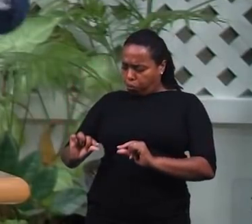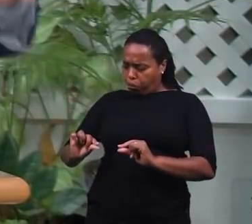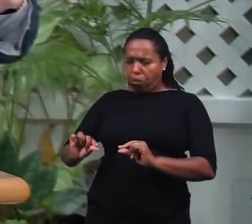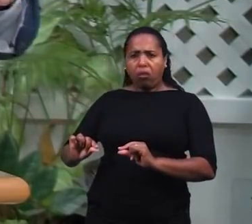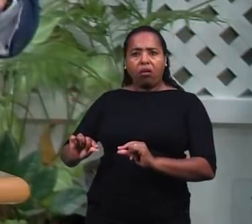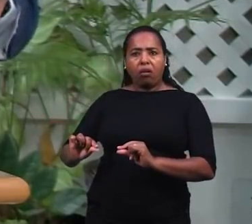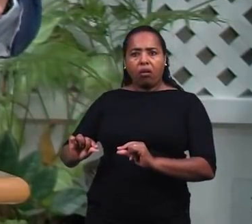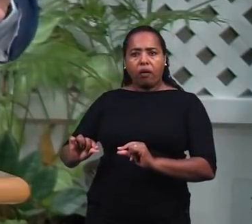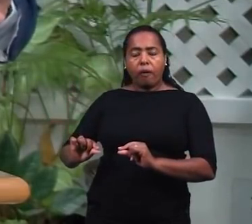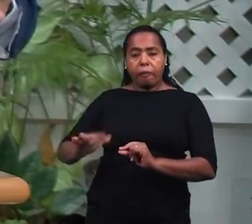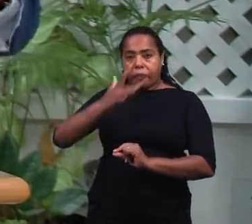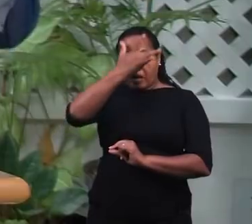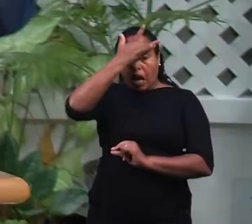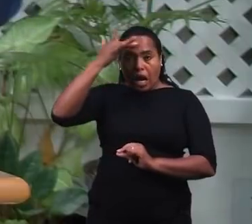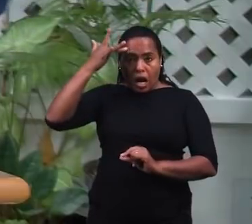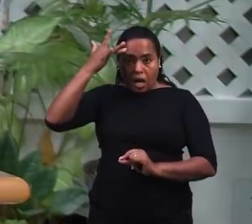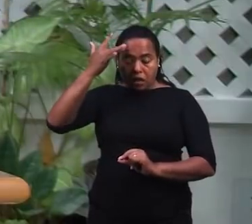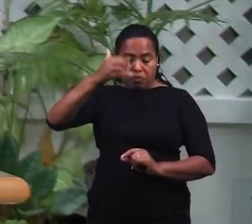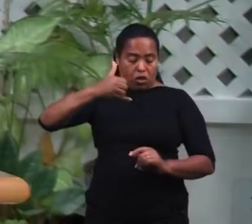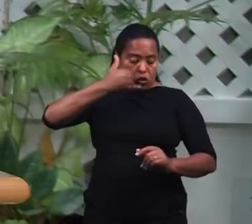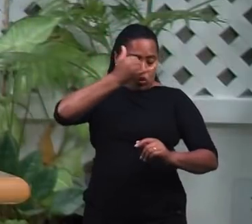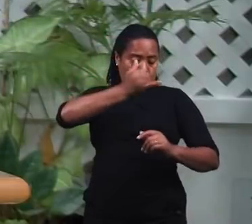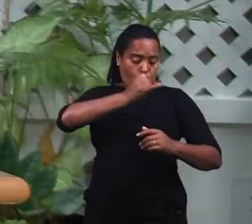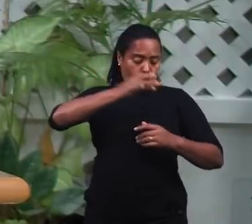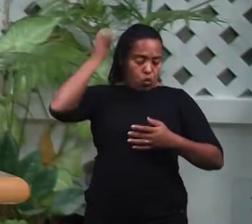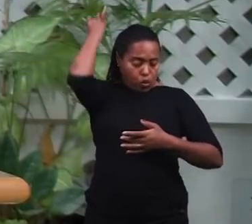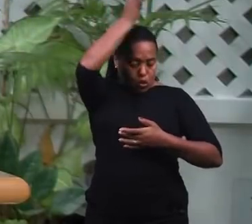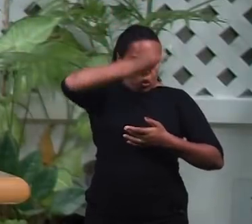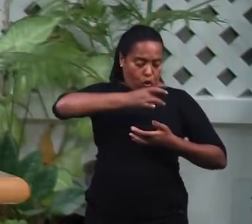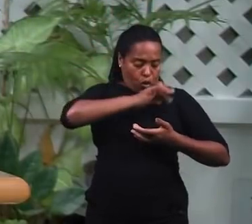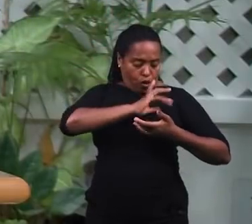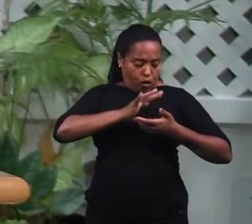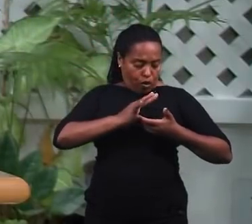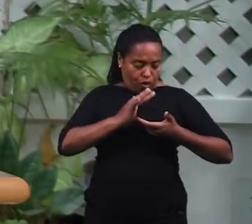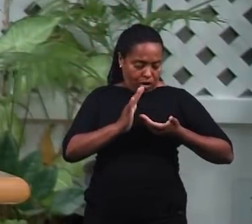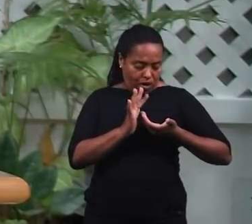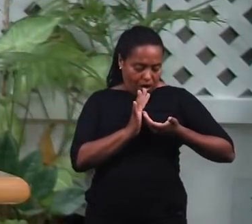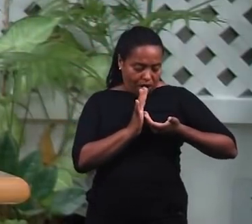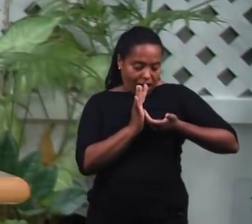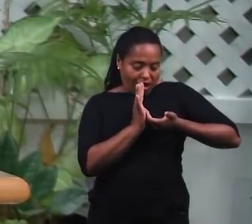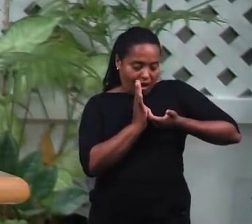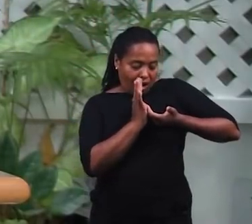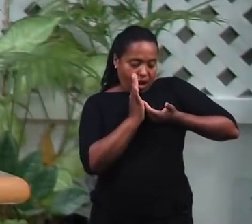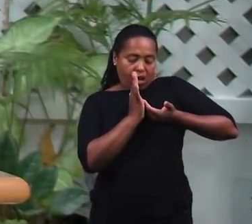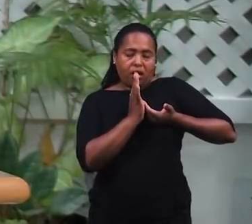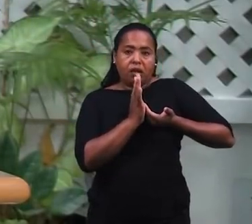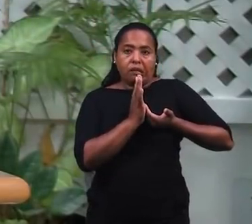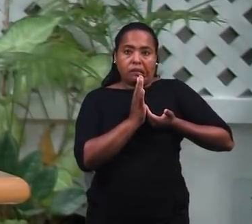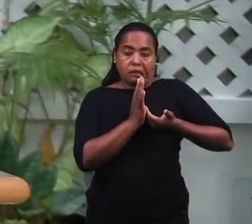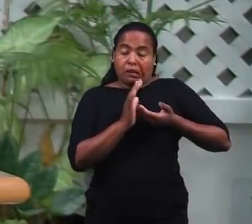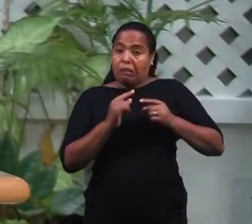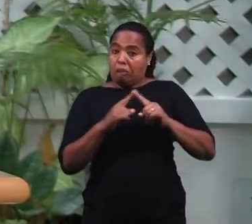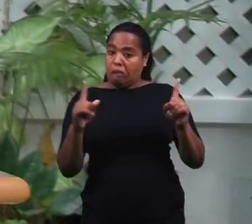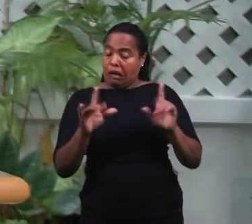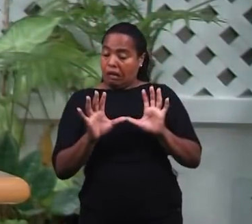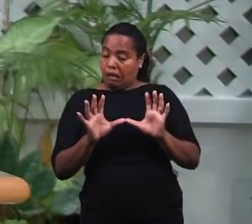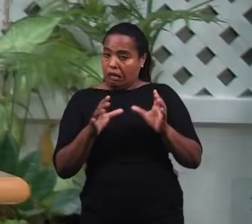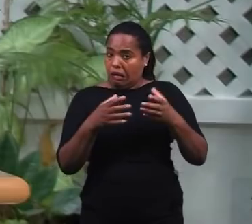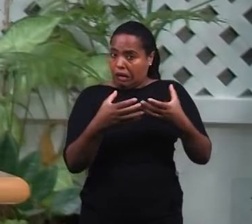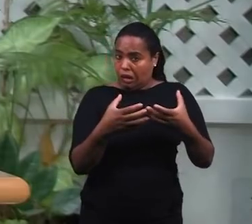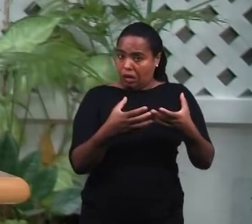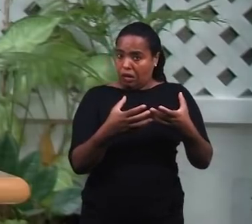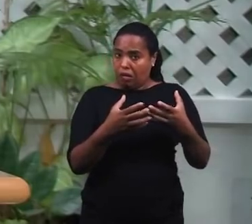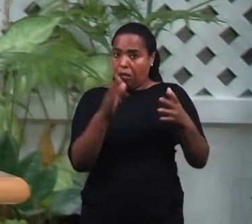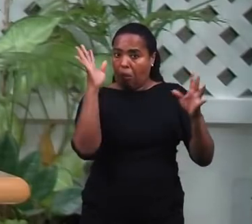estiverem cheios de óleo, eles têm suas lâmpadas acesas. Aqueles que se descuidaram e deixaram